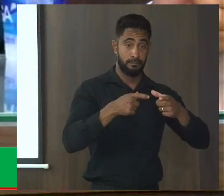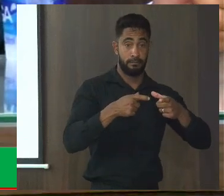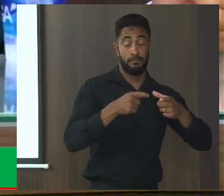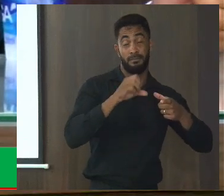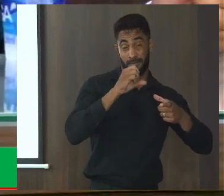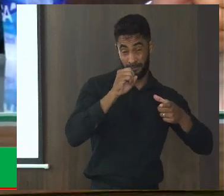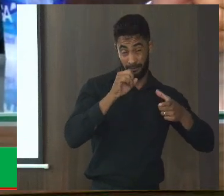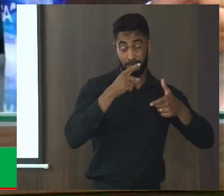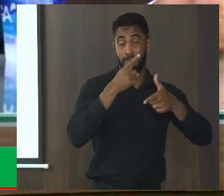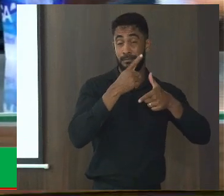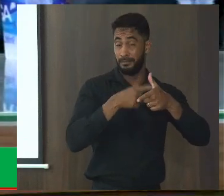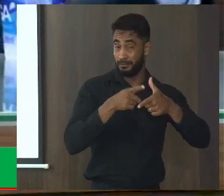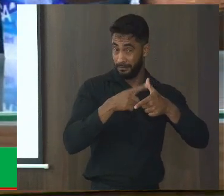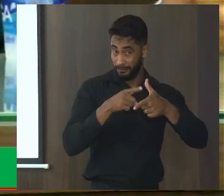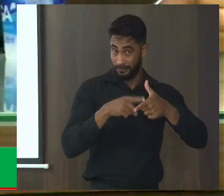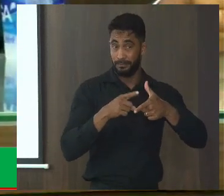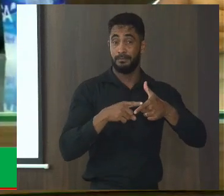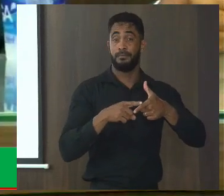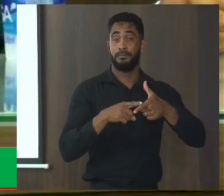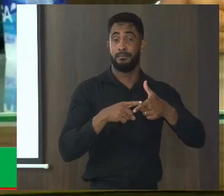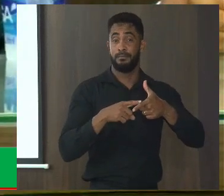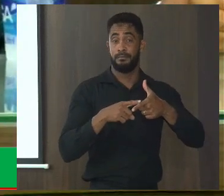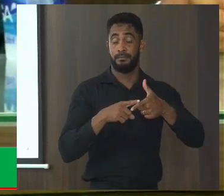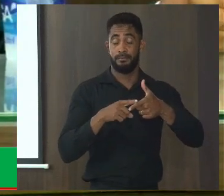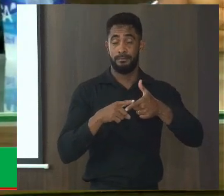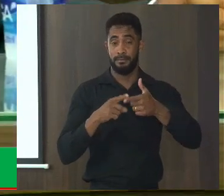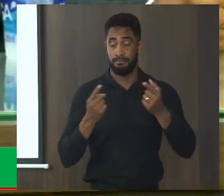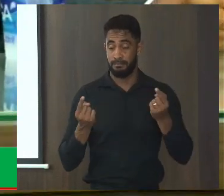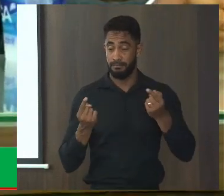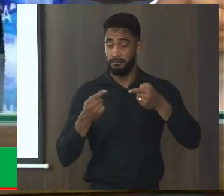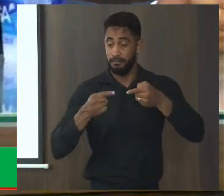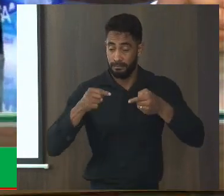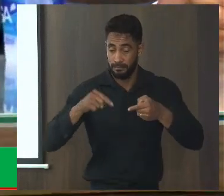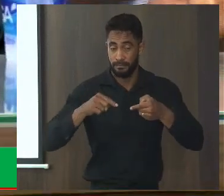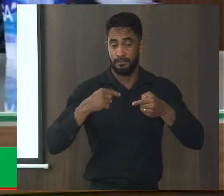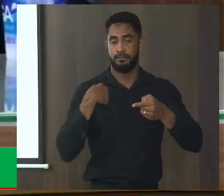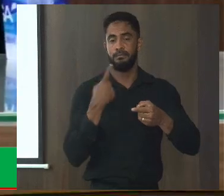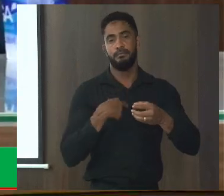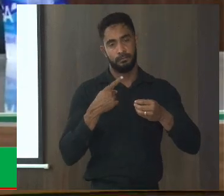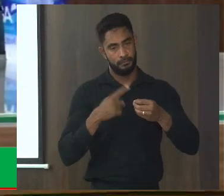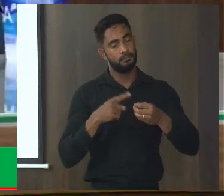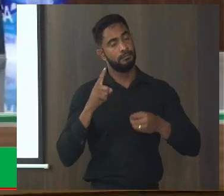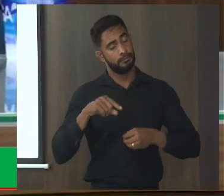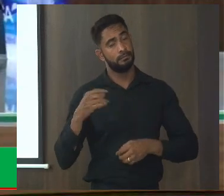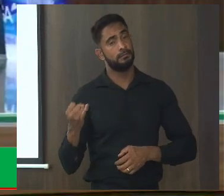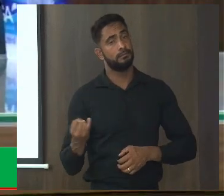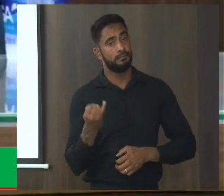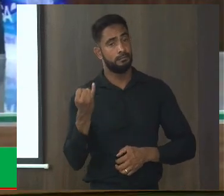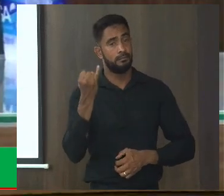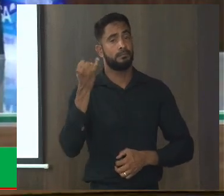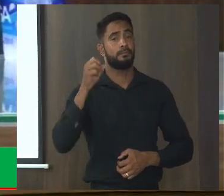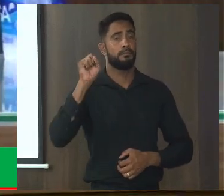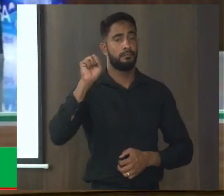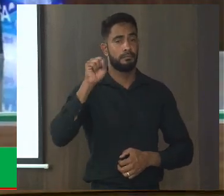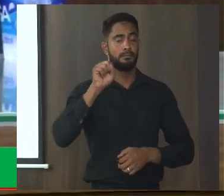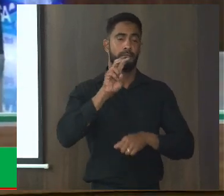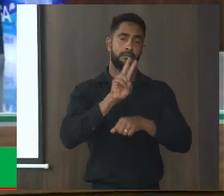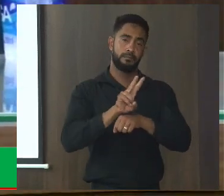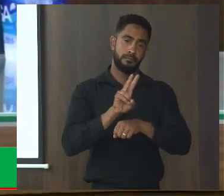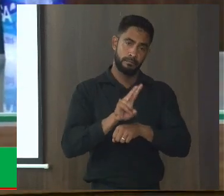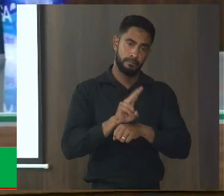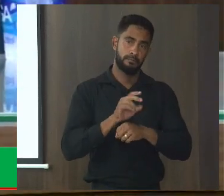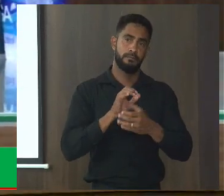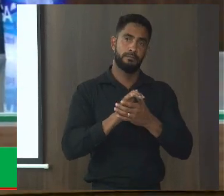ter algum problema, vai refletir no nosso município. Então, é totalmente pertinente, muito válido a fiscalização lá.